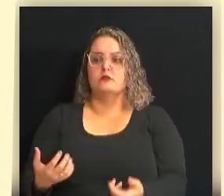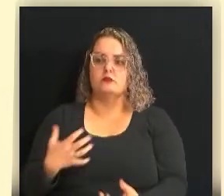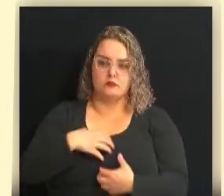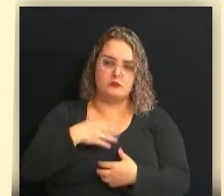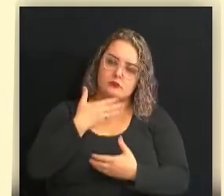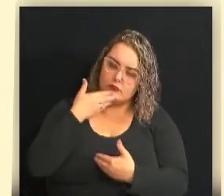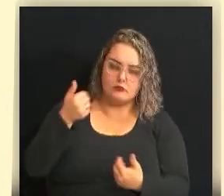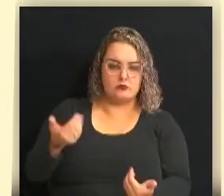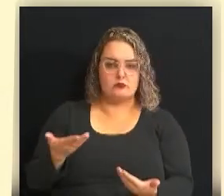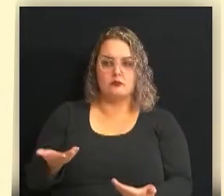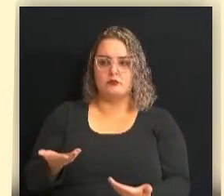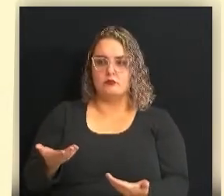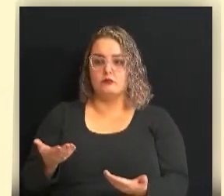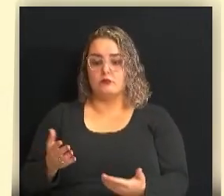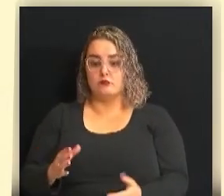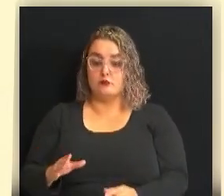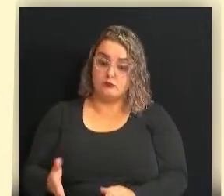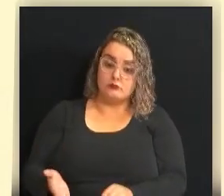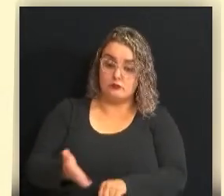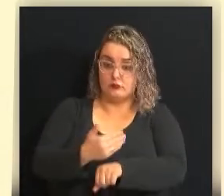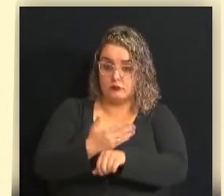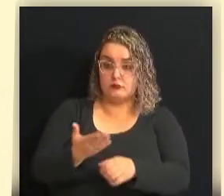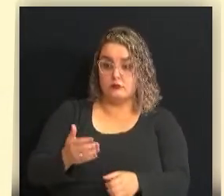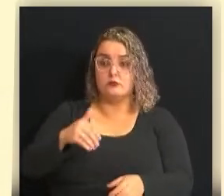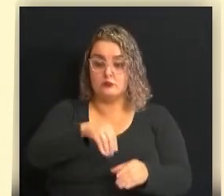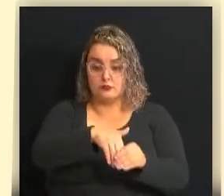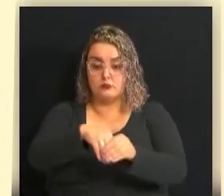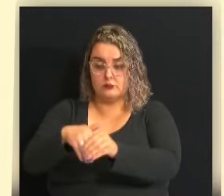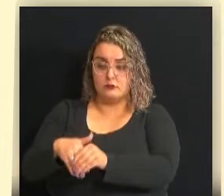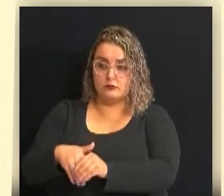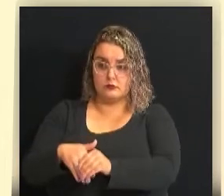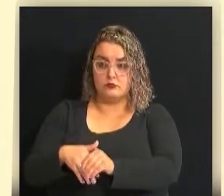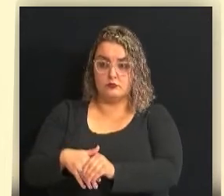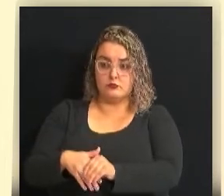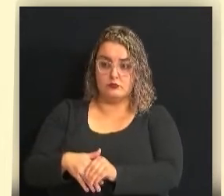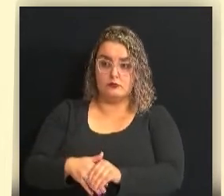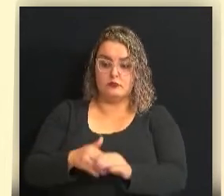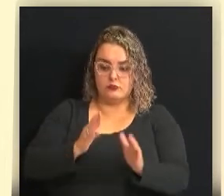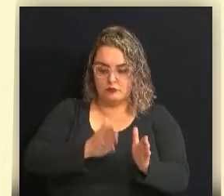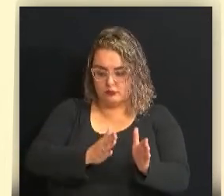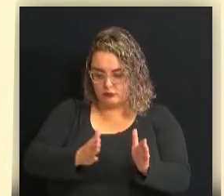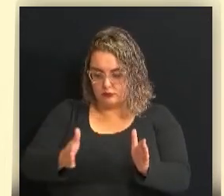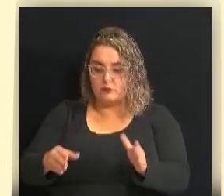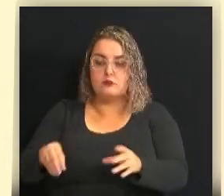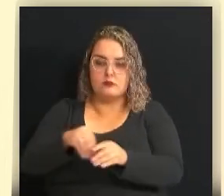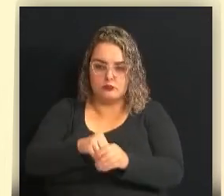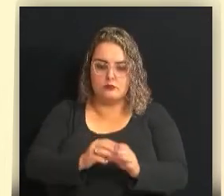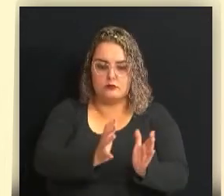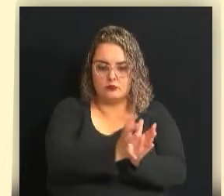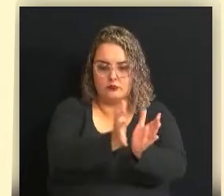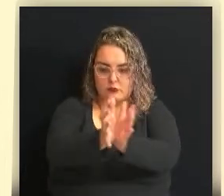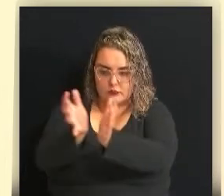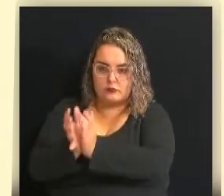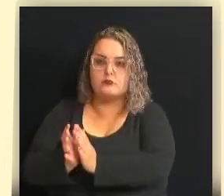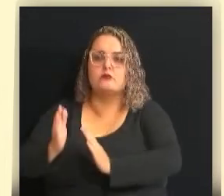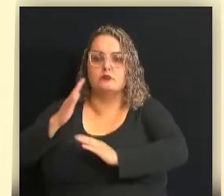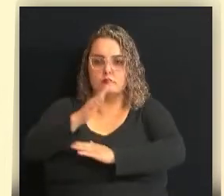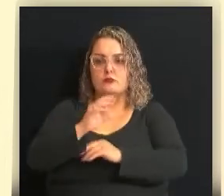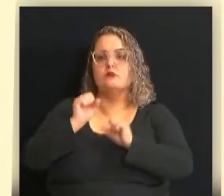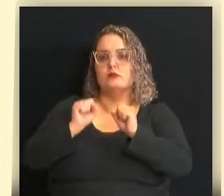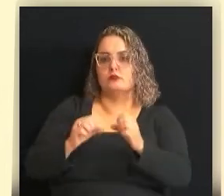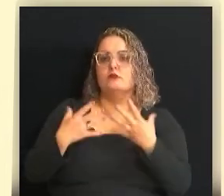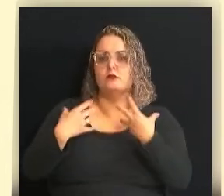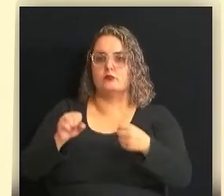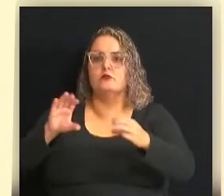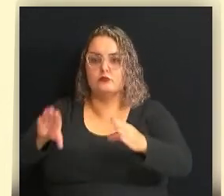para fazer coisa melhor maneira possível em princípio antes da votação antes de enquanto ele estiver tramitando nas comissões